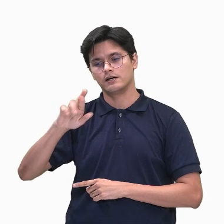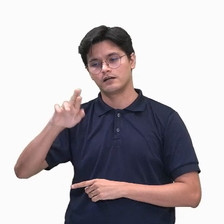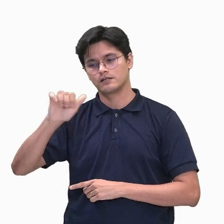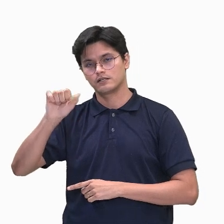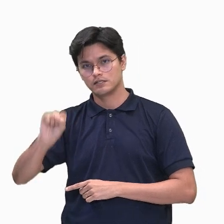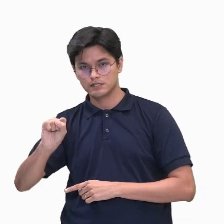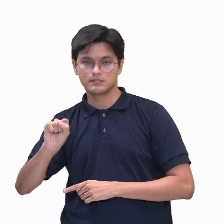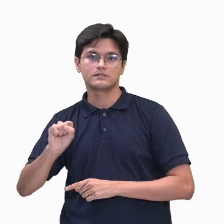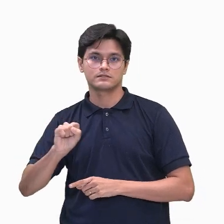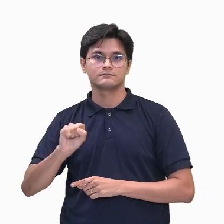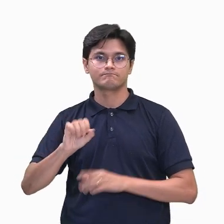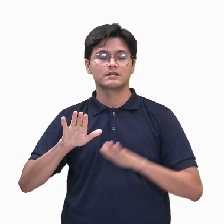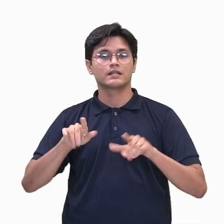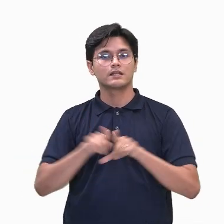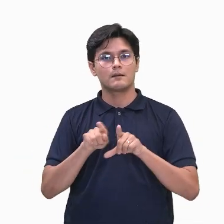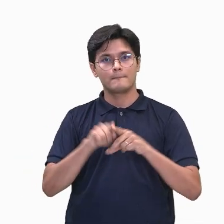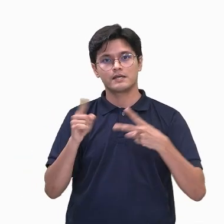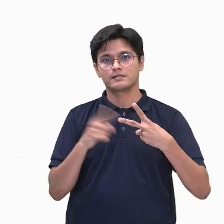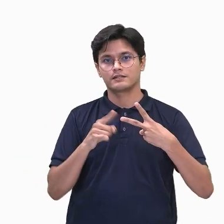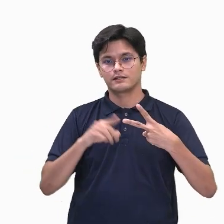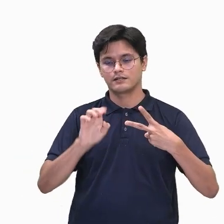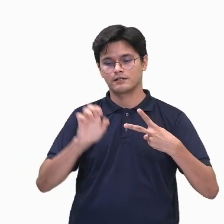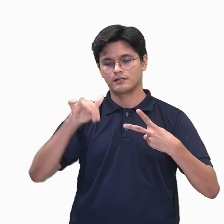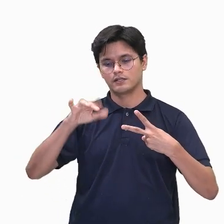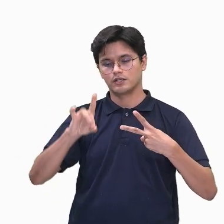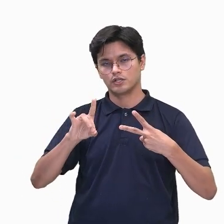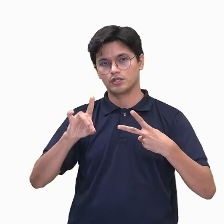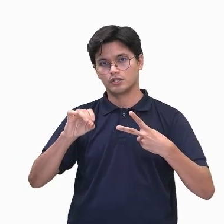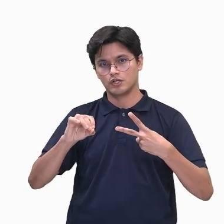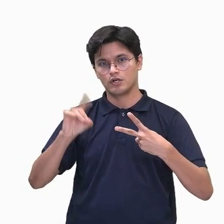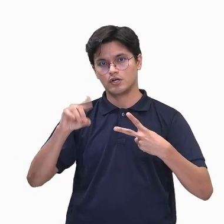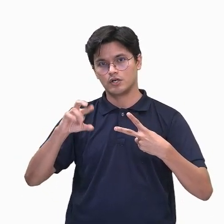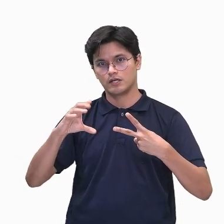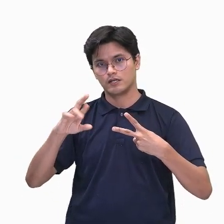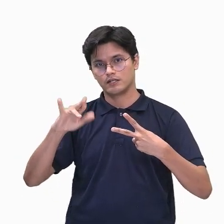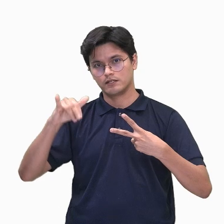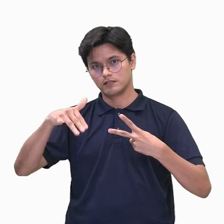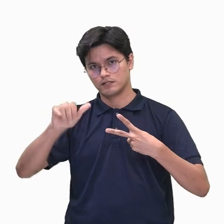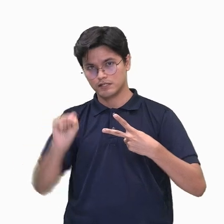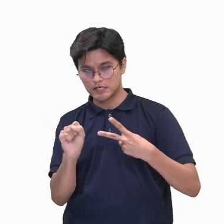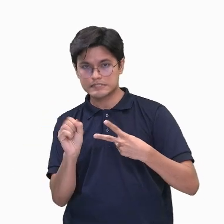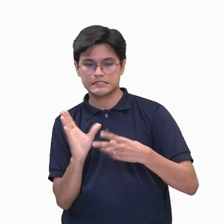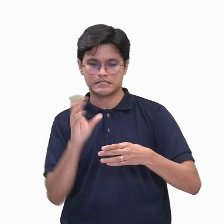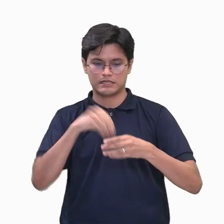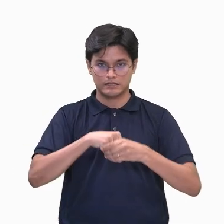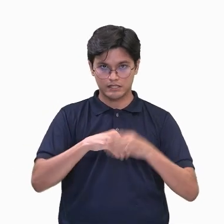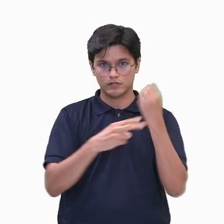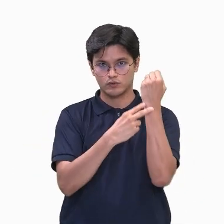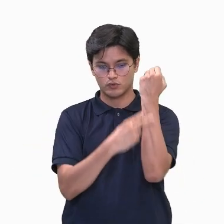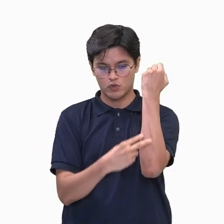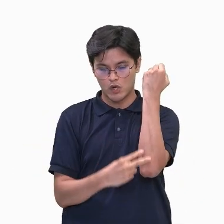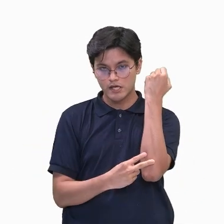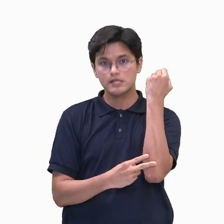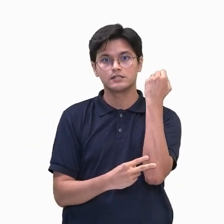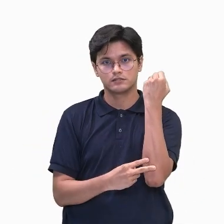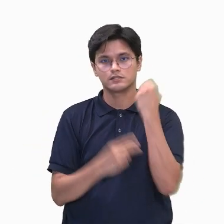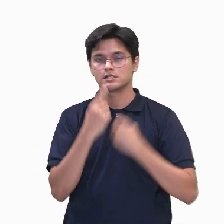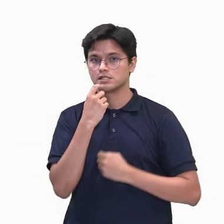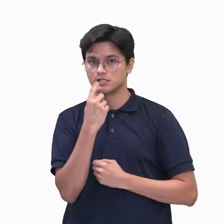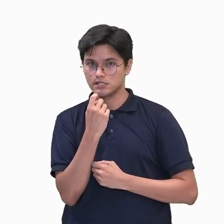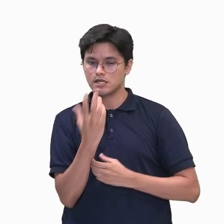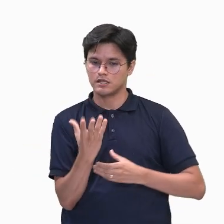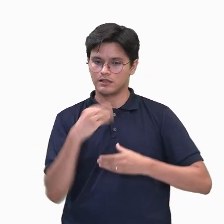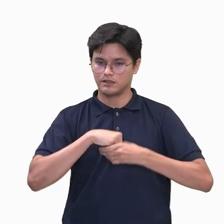os seus produtos, que são hormônios, diretamente na corrente sanguínea. Então, são glândulas de secreção